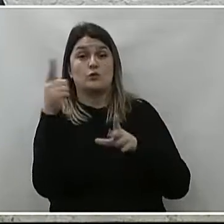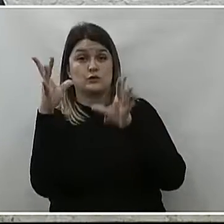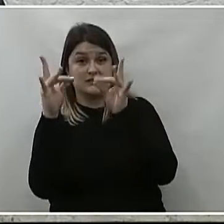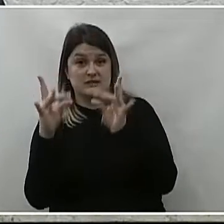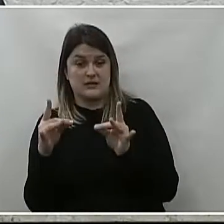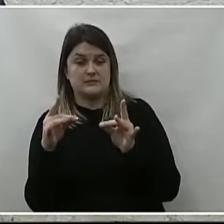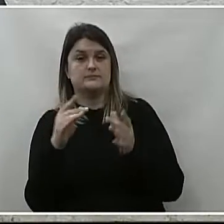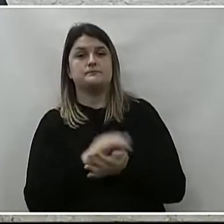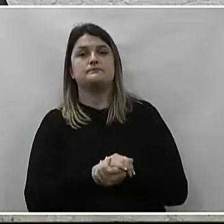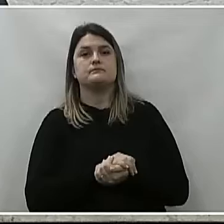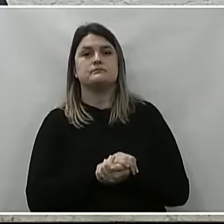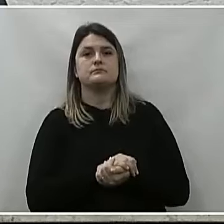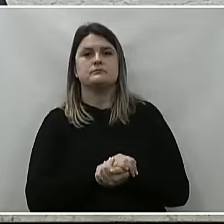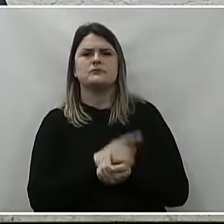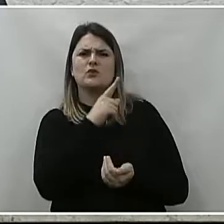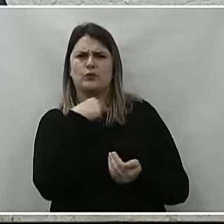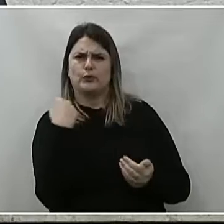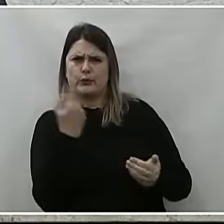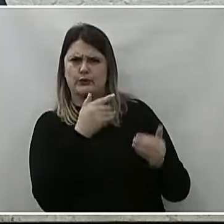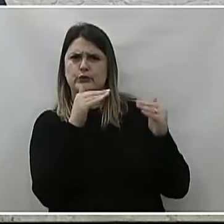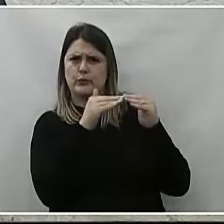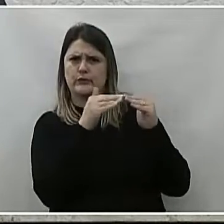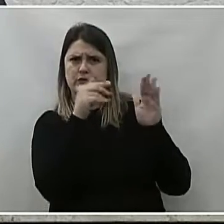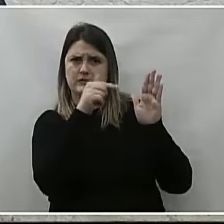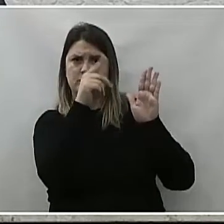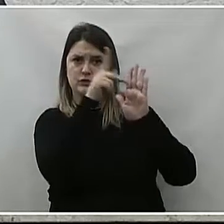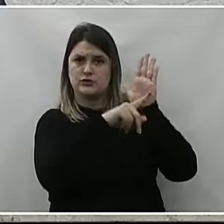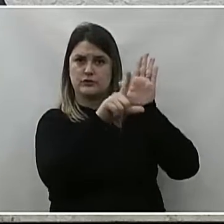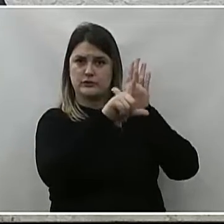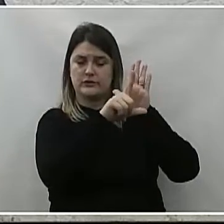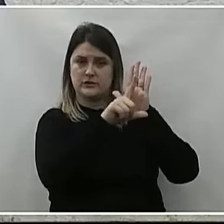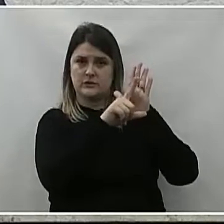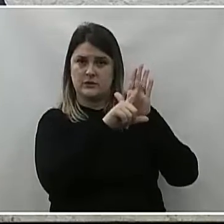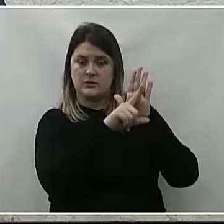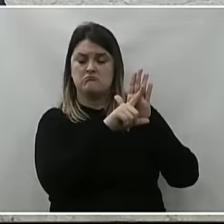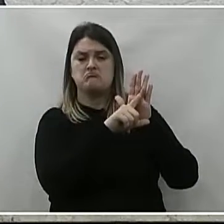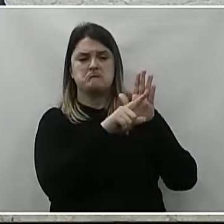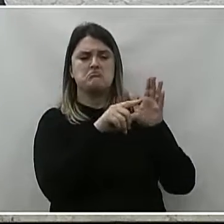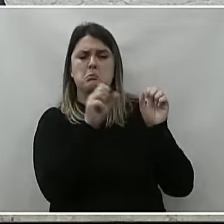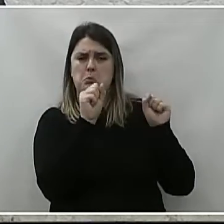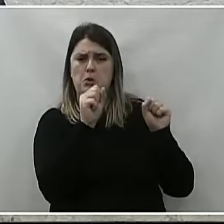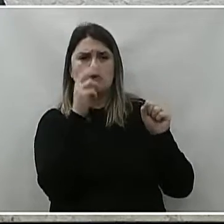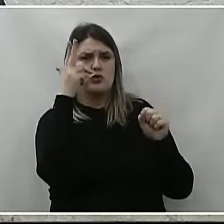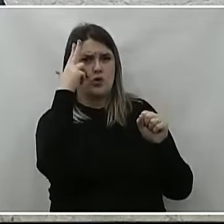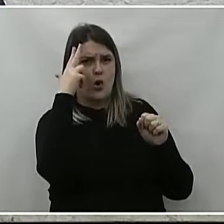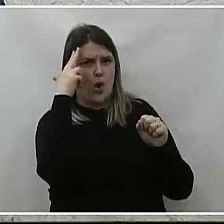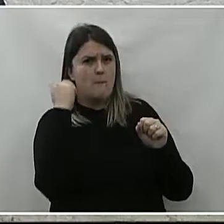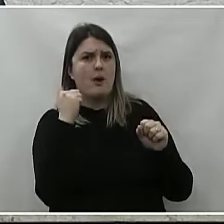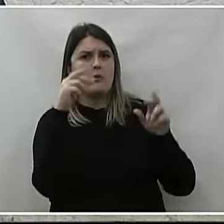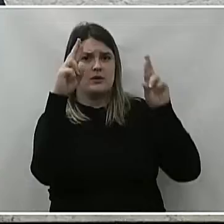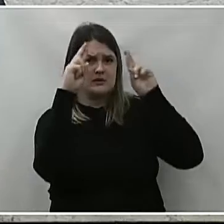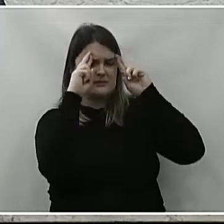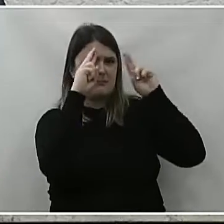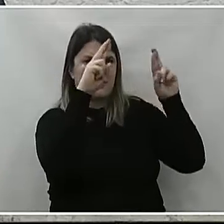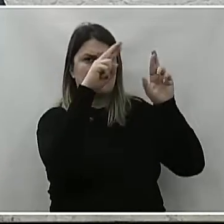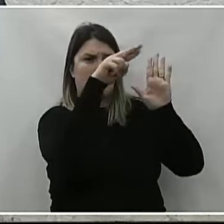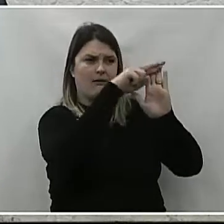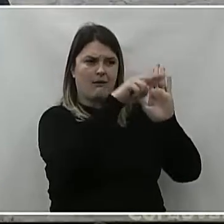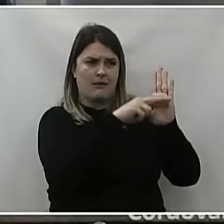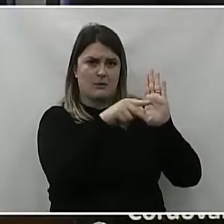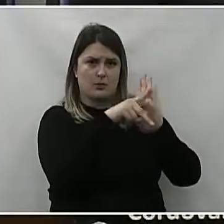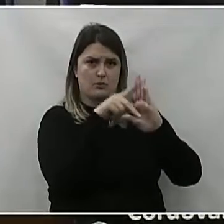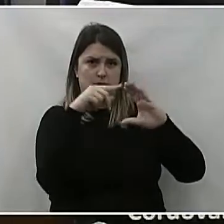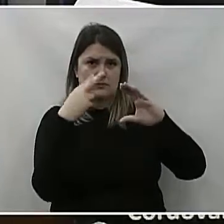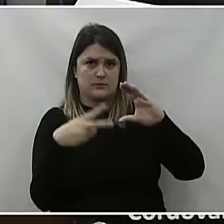providências. Fundamentação, somas de parecer favorável ao projeto em questão, devendo mesmo seguir os trâmites do regimento, é o